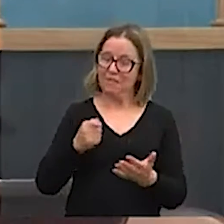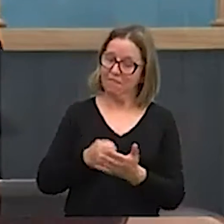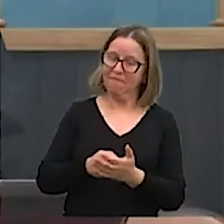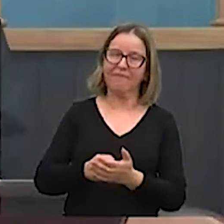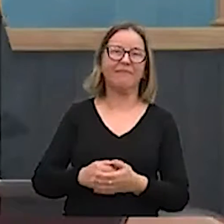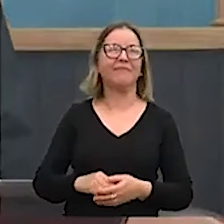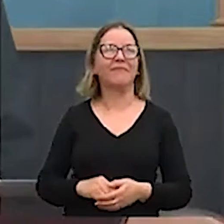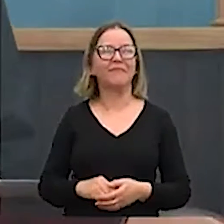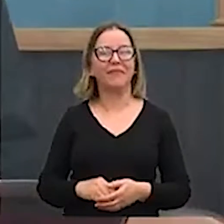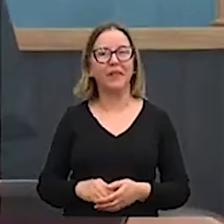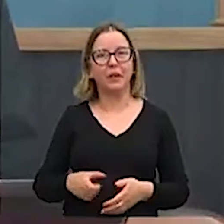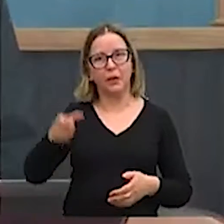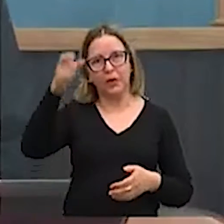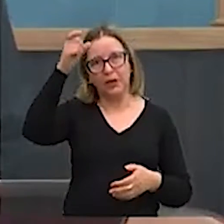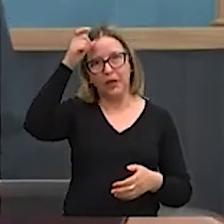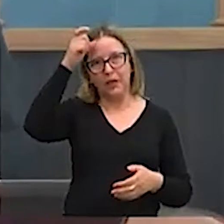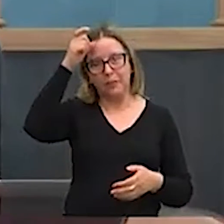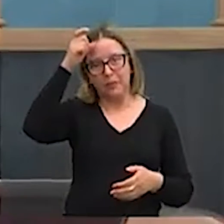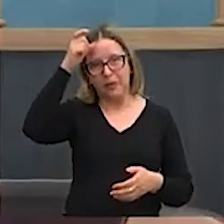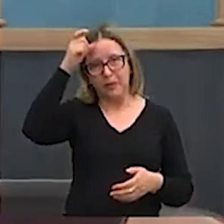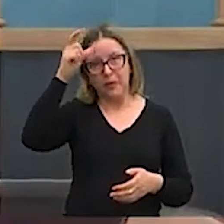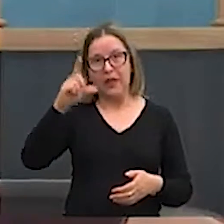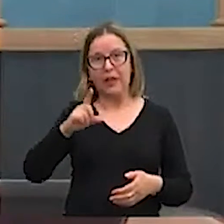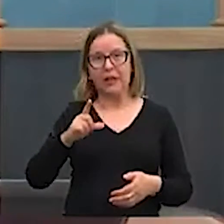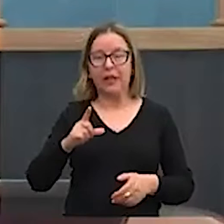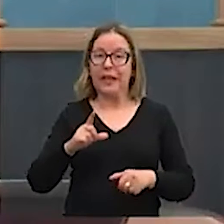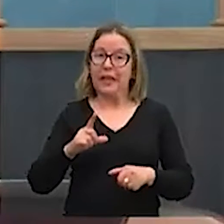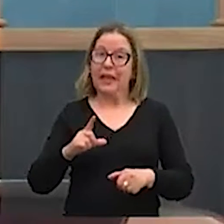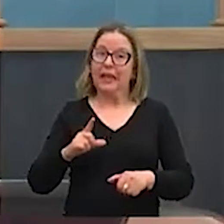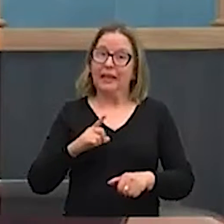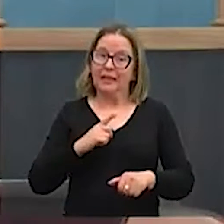um tempo. Os tempos de Deus são